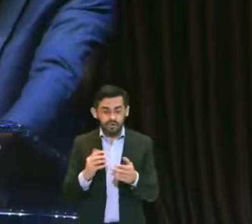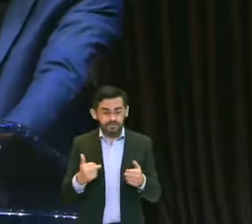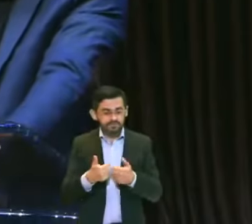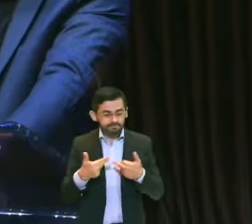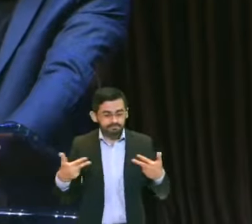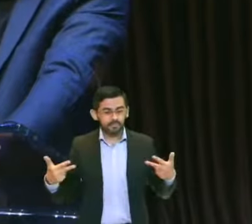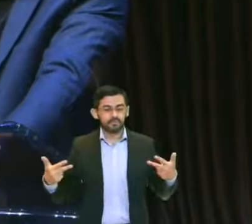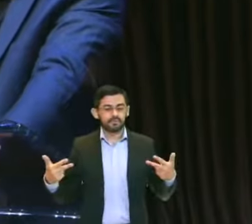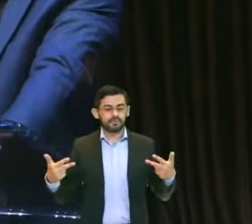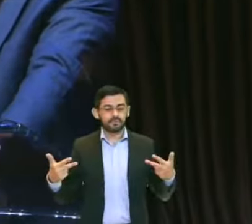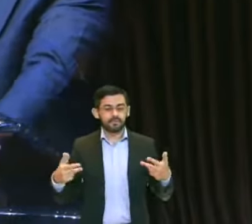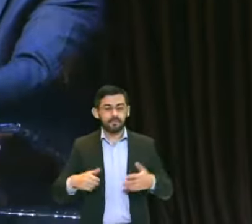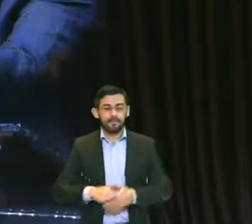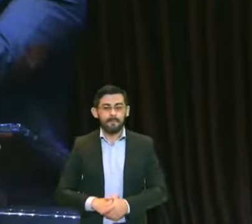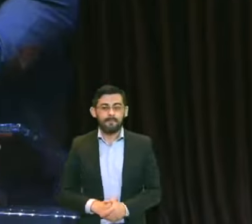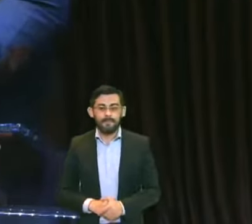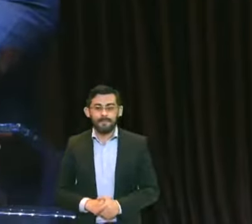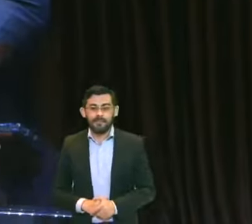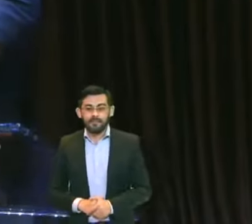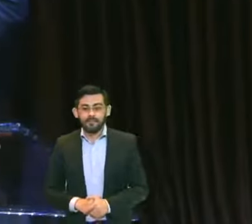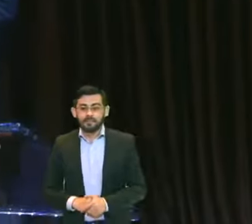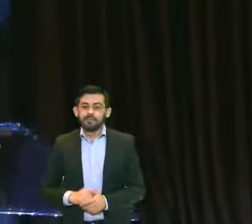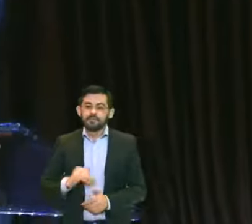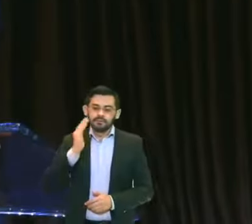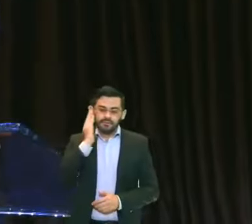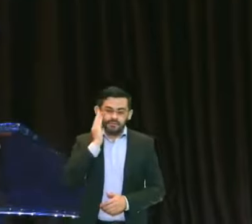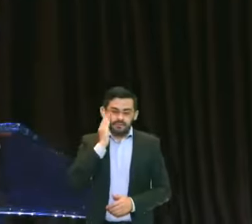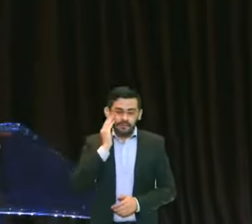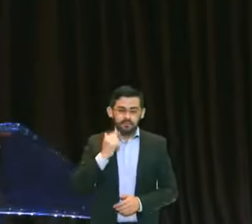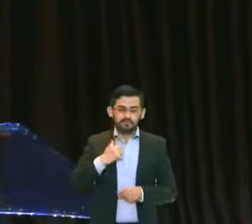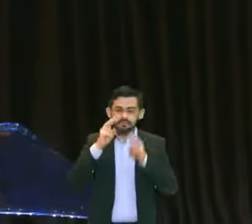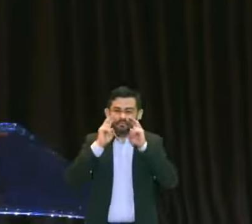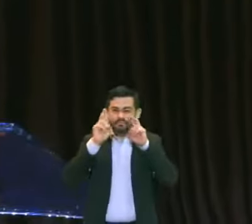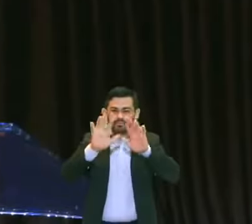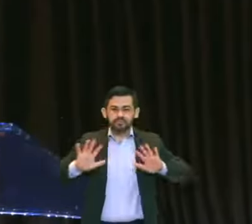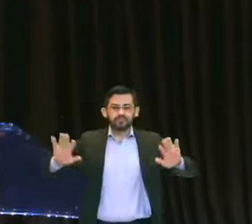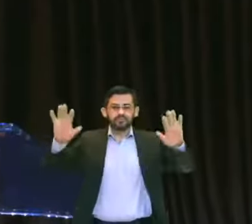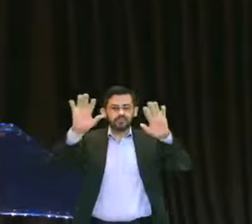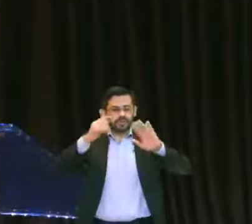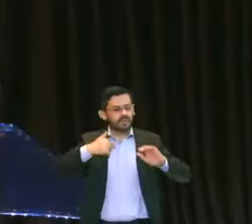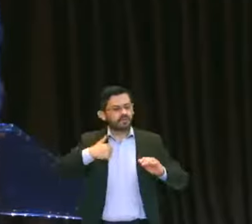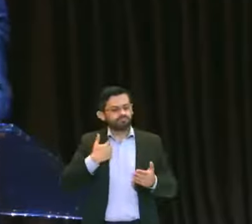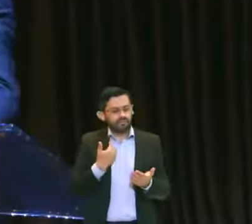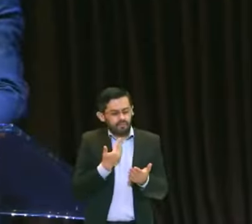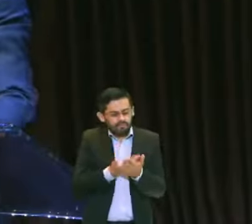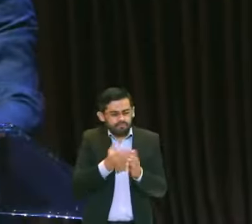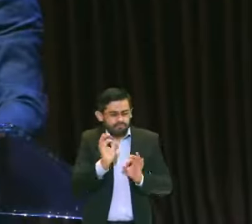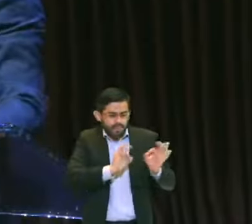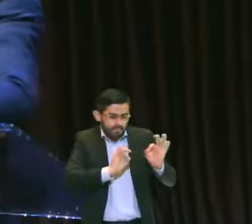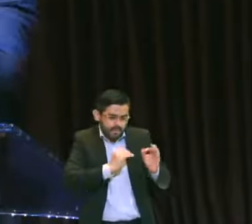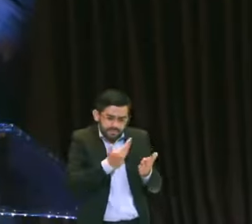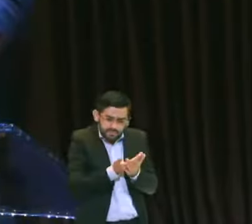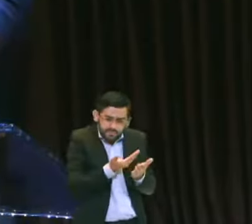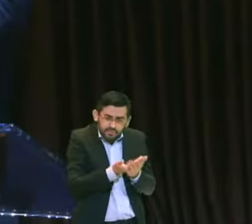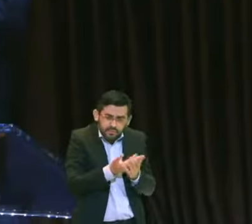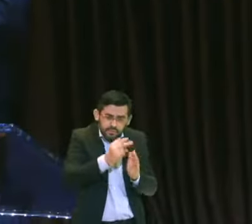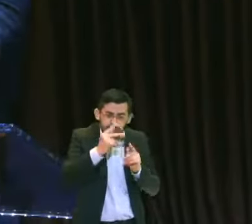Sabe, a visão que eu tive enquanto eu estava preparando essa mensagem é de